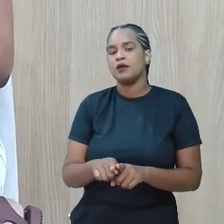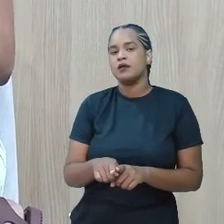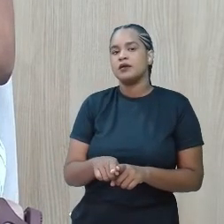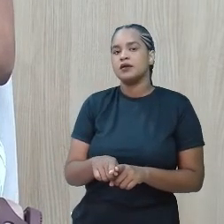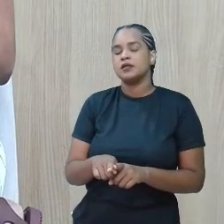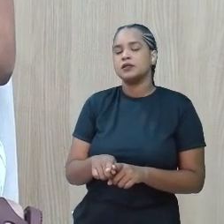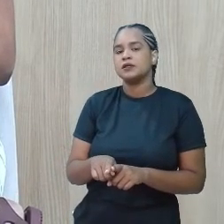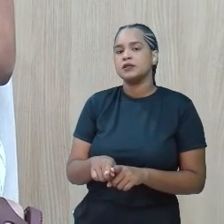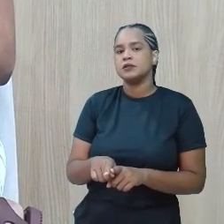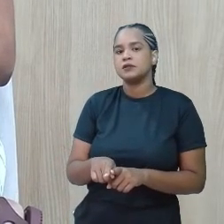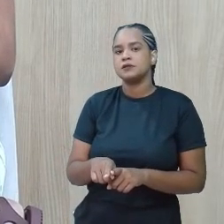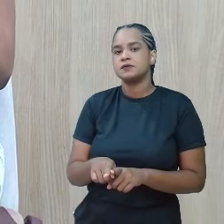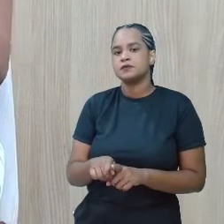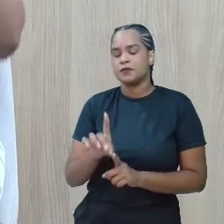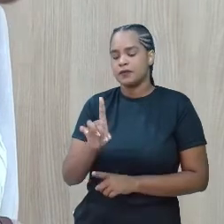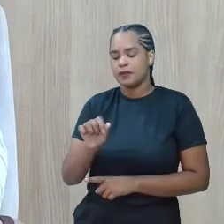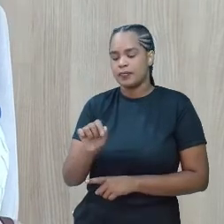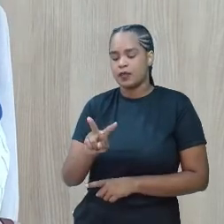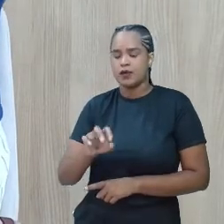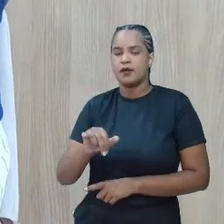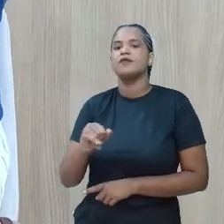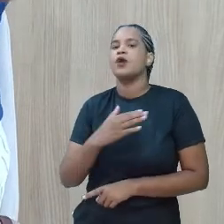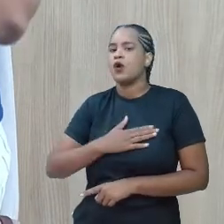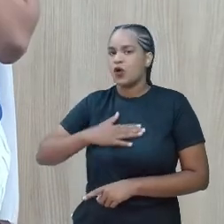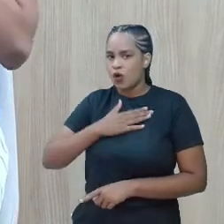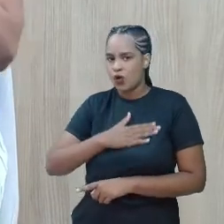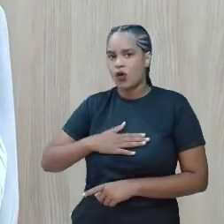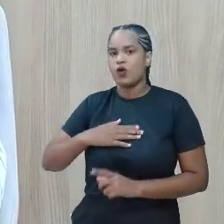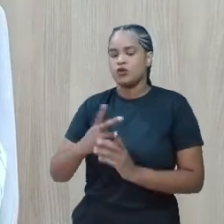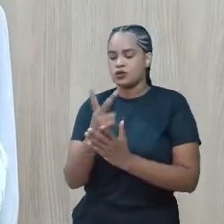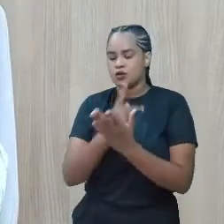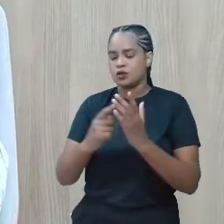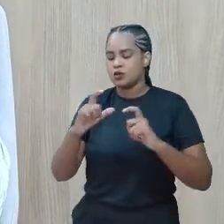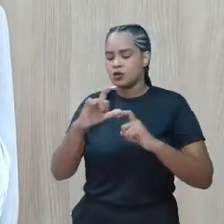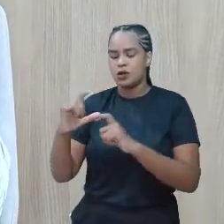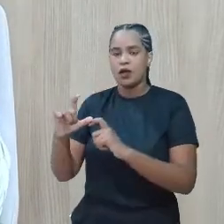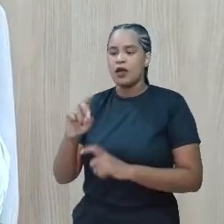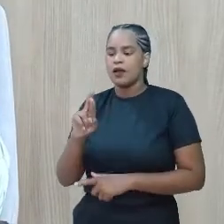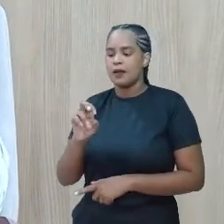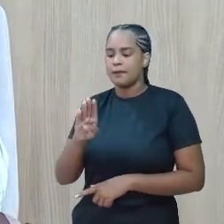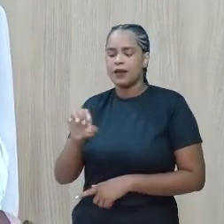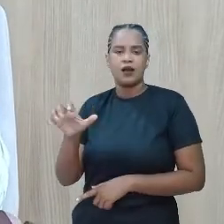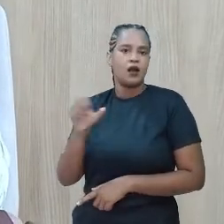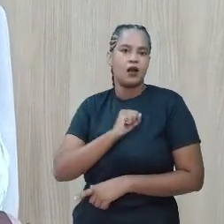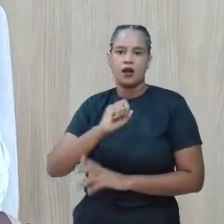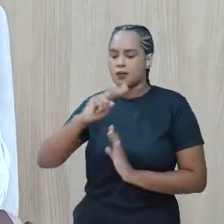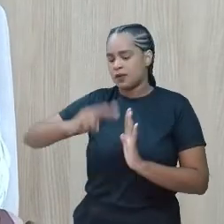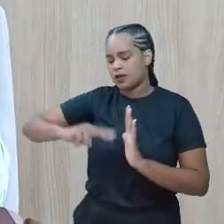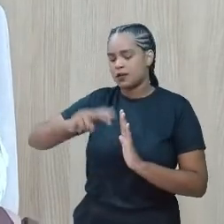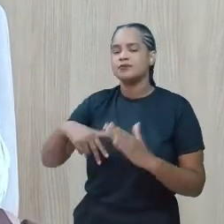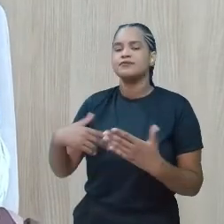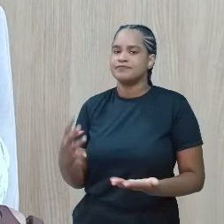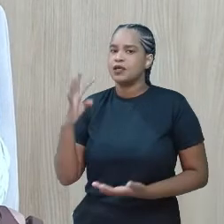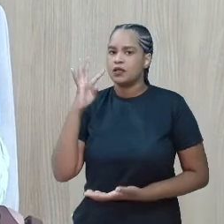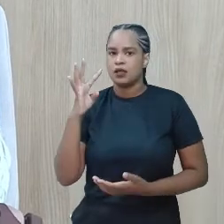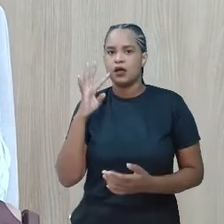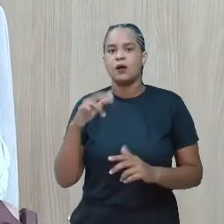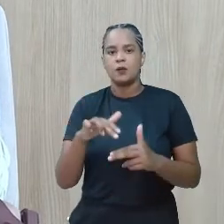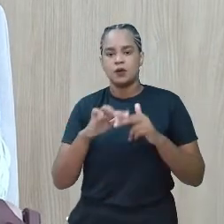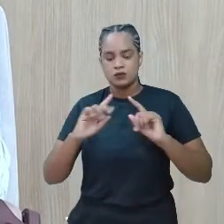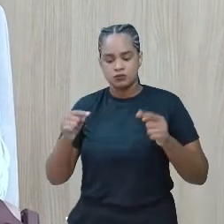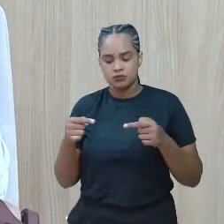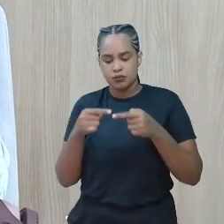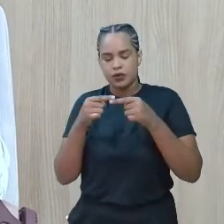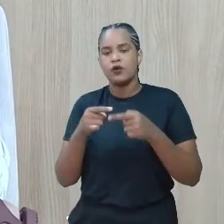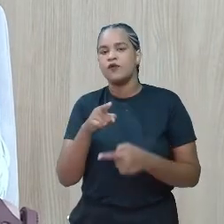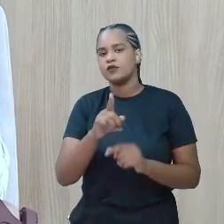mensagens. E Davi também gostam de ler. Rebeca, inclusive, ama ler. Massa. Isso é muito legal, que combina muito com